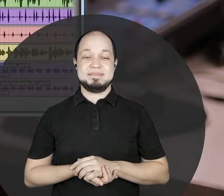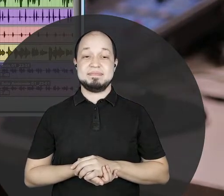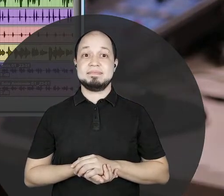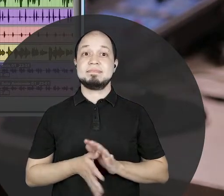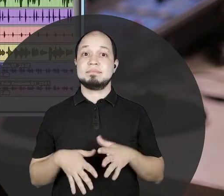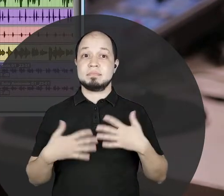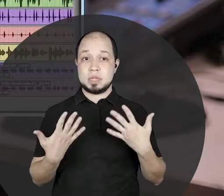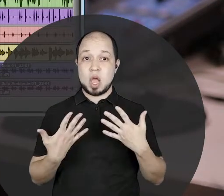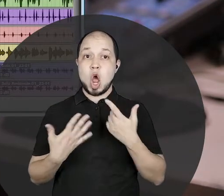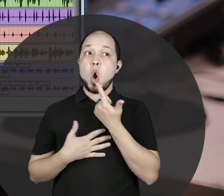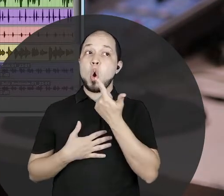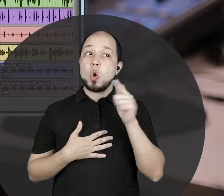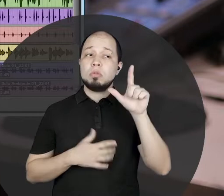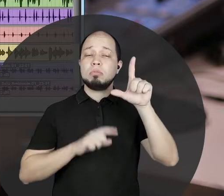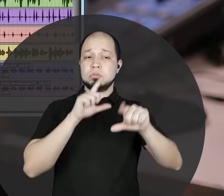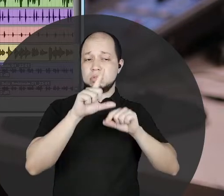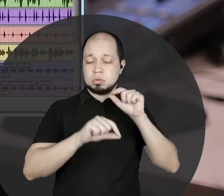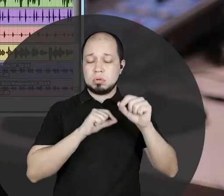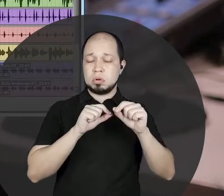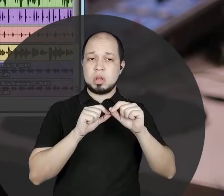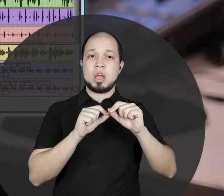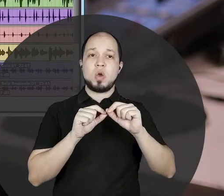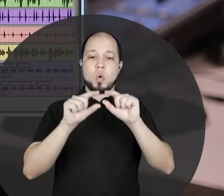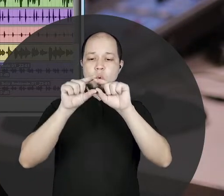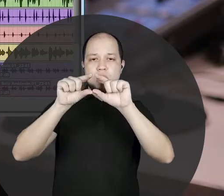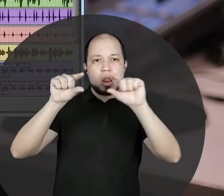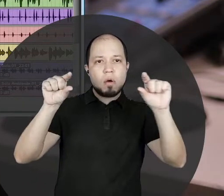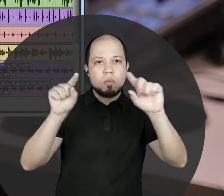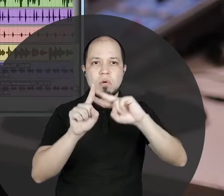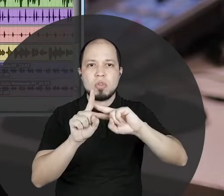Enfim, mas é uma outra opção também que a gente pode fazer, é duplicar o canal